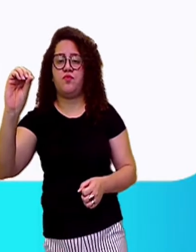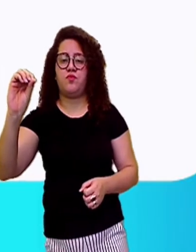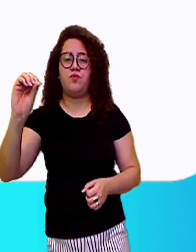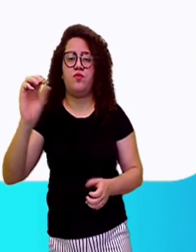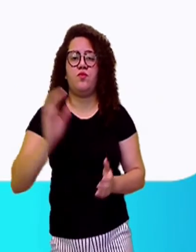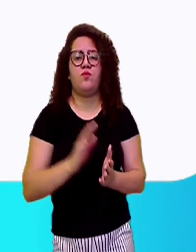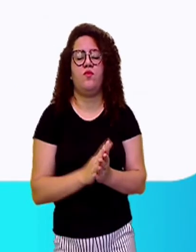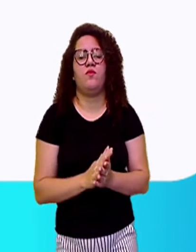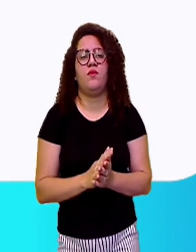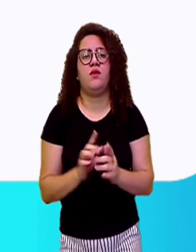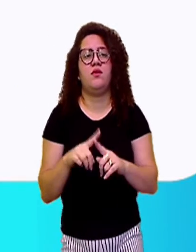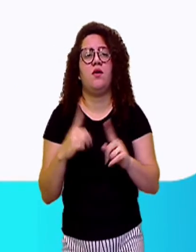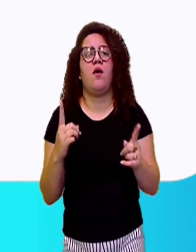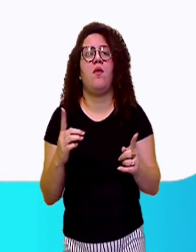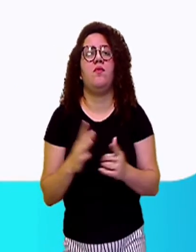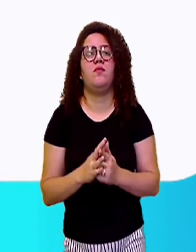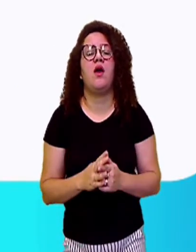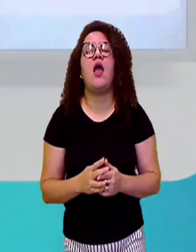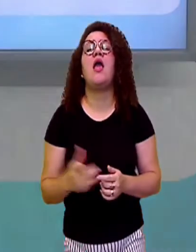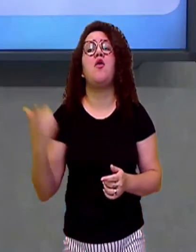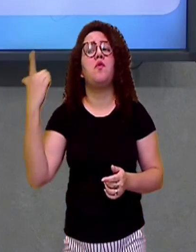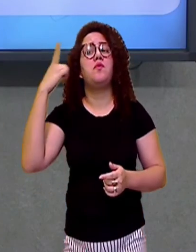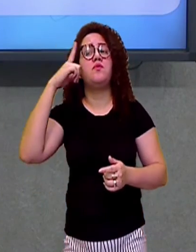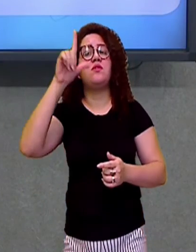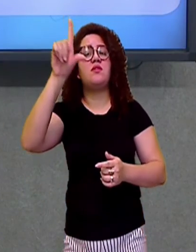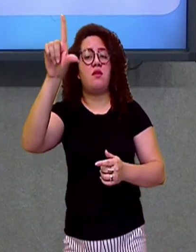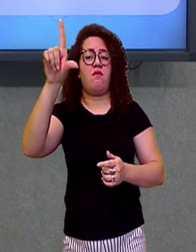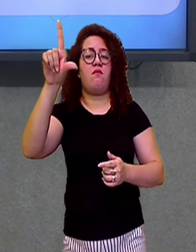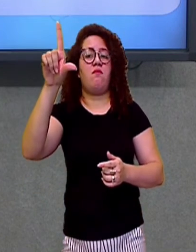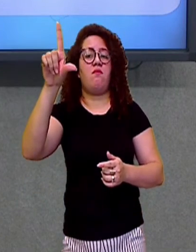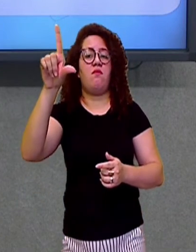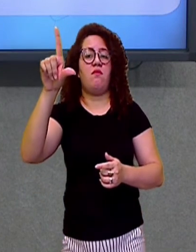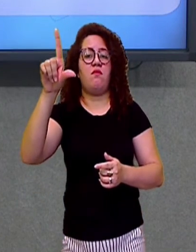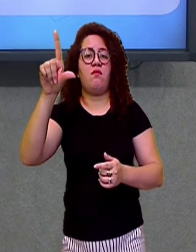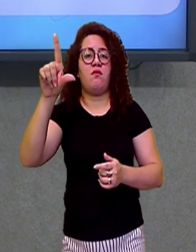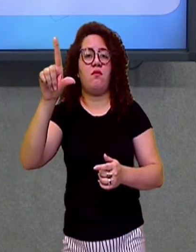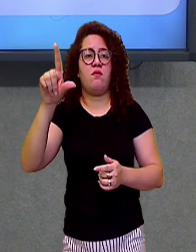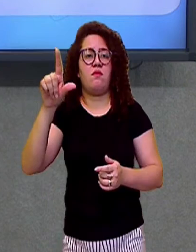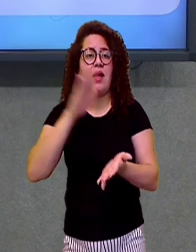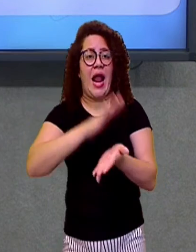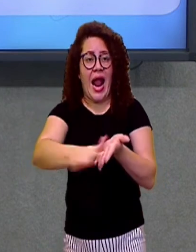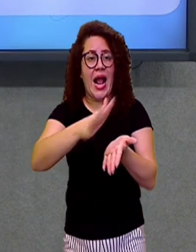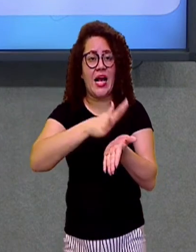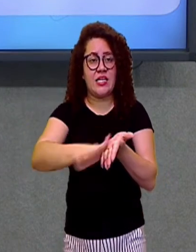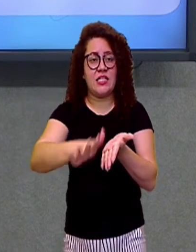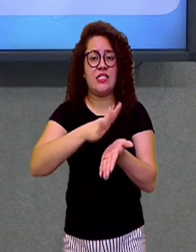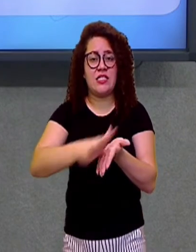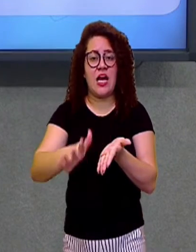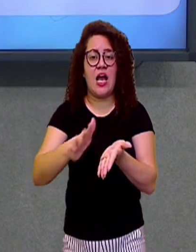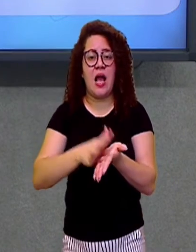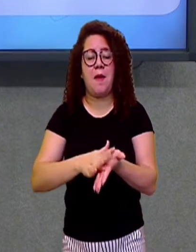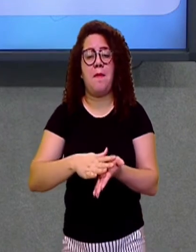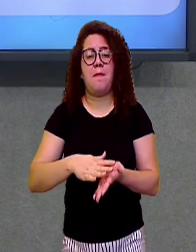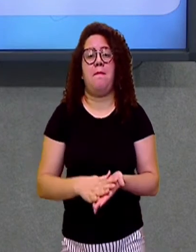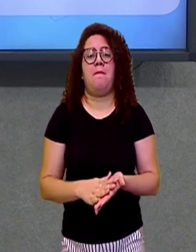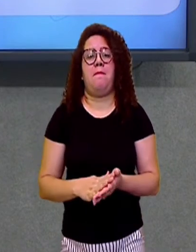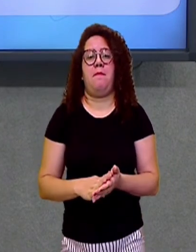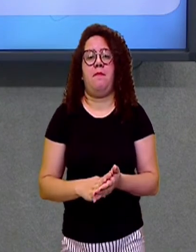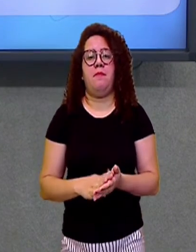R$ 420. Então, ele ainda conseguiu, né, gastar menos do